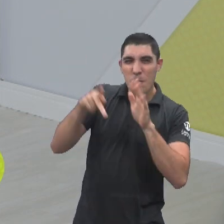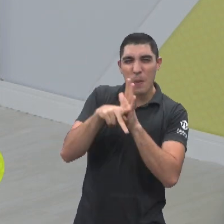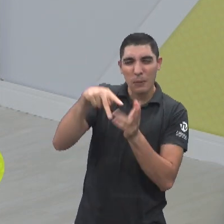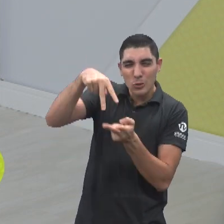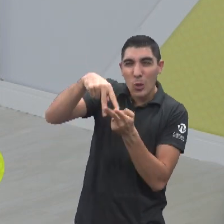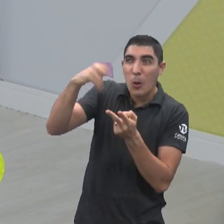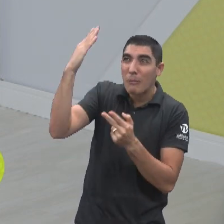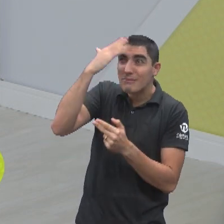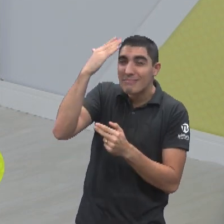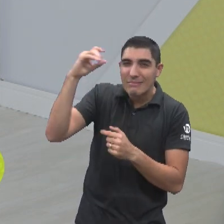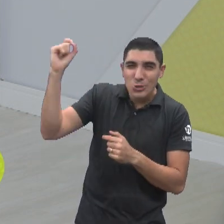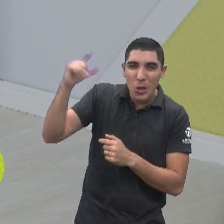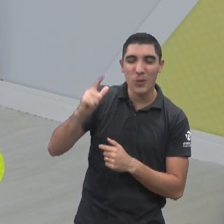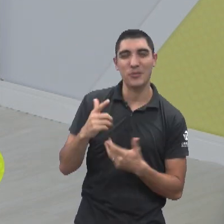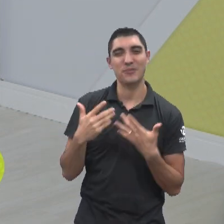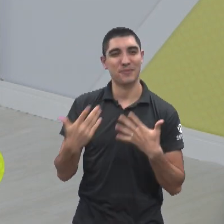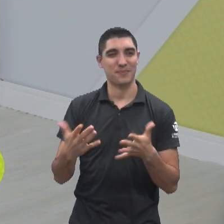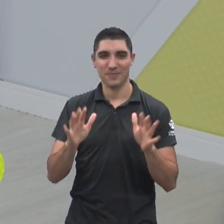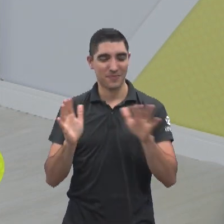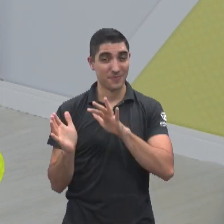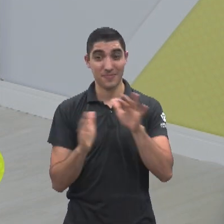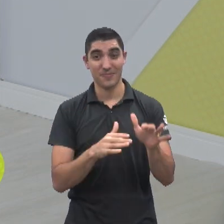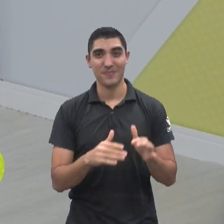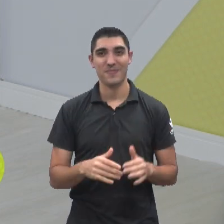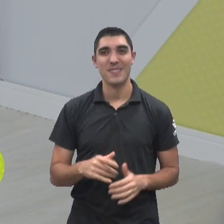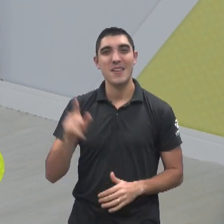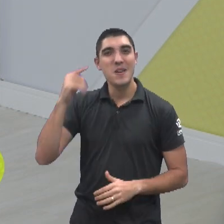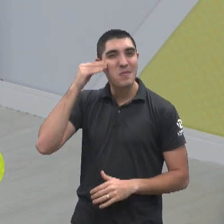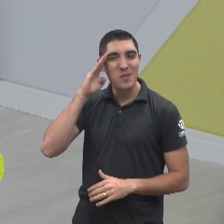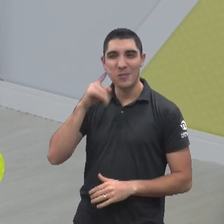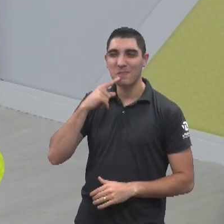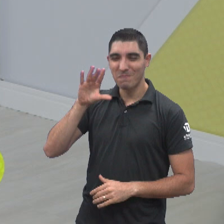Eduardinho consciente, né? Ele falou que quieto, Bruno, que